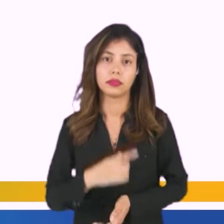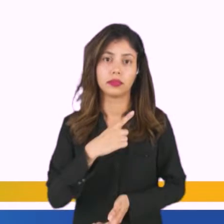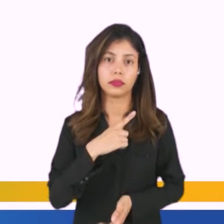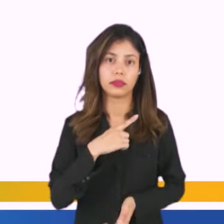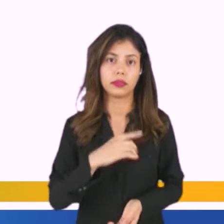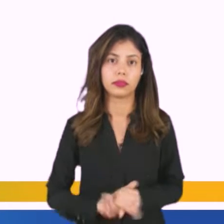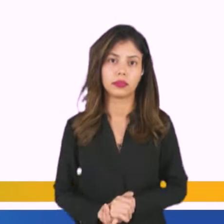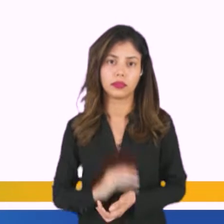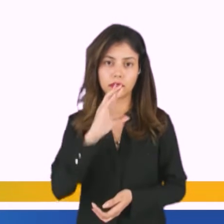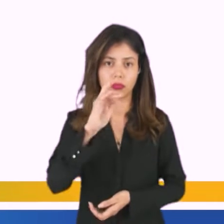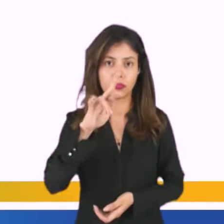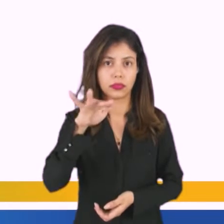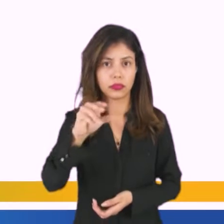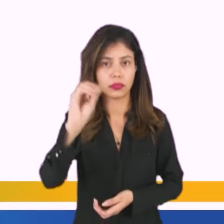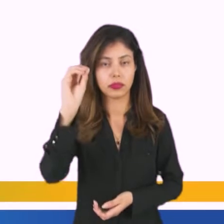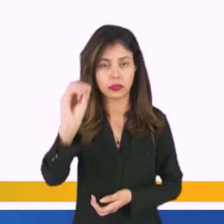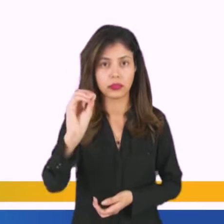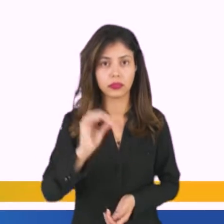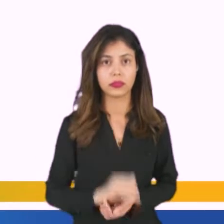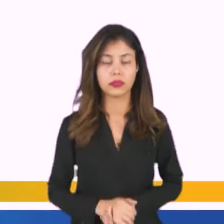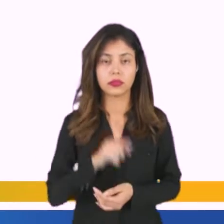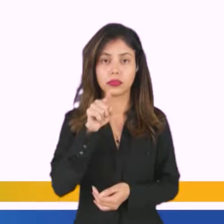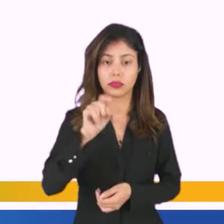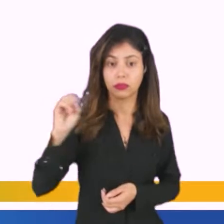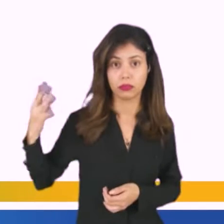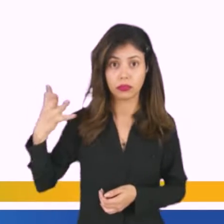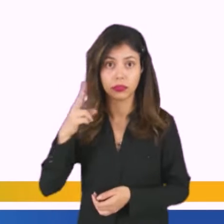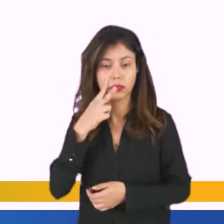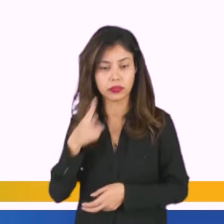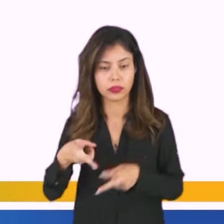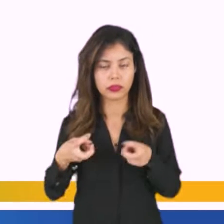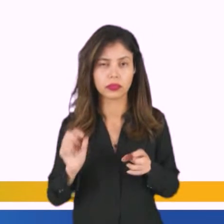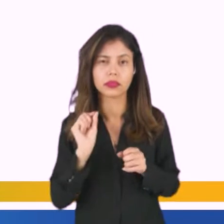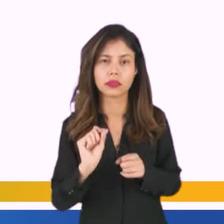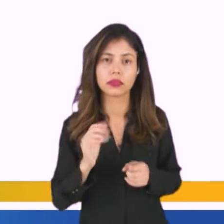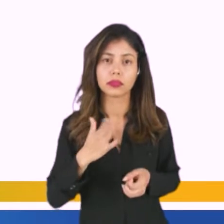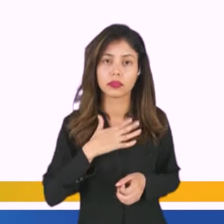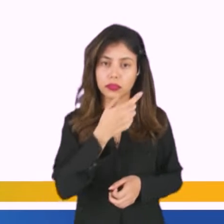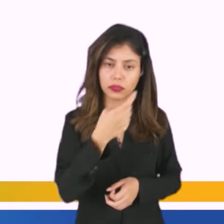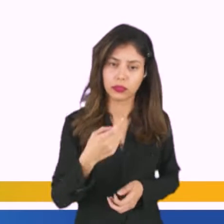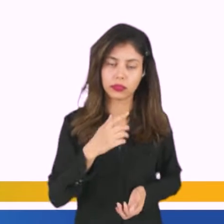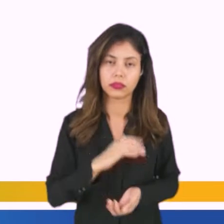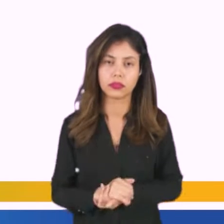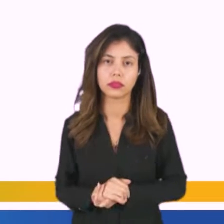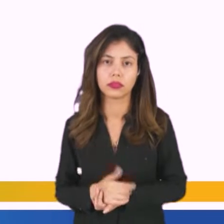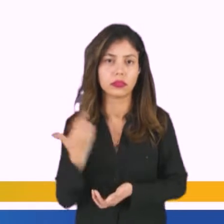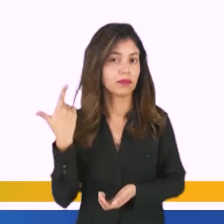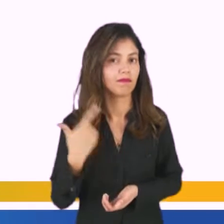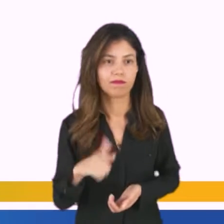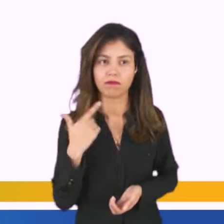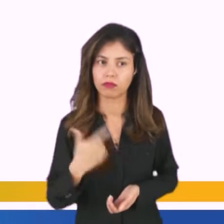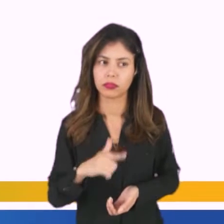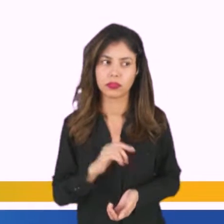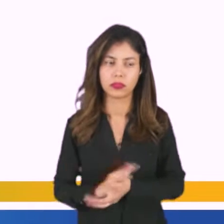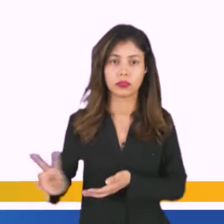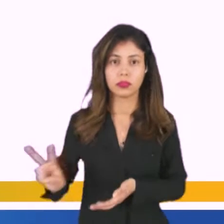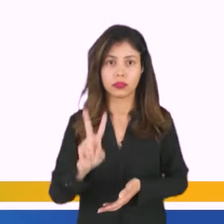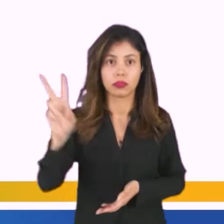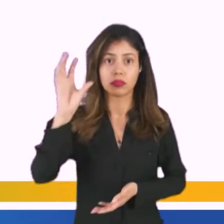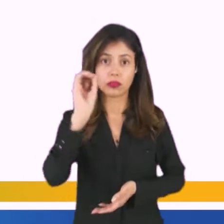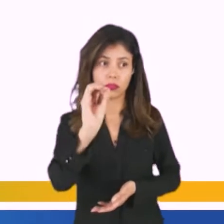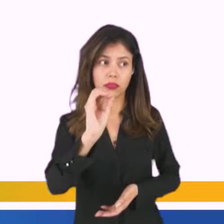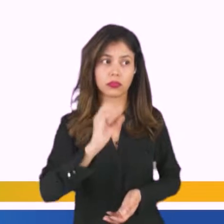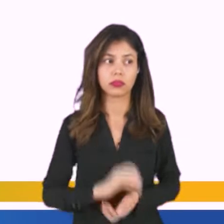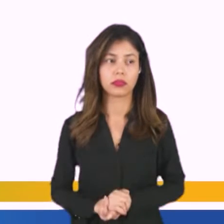ela tem coeficiente zero. Então, nesse caso, vocês percebem que no meu x eu não tenho valor